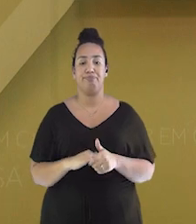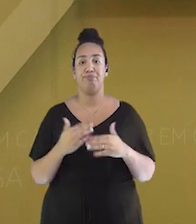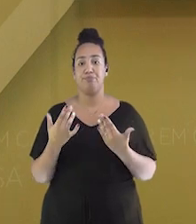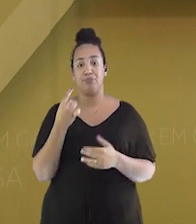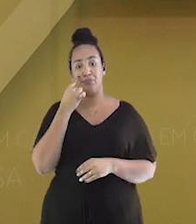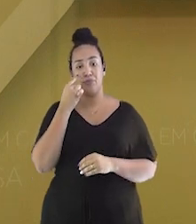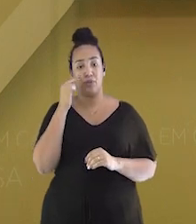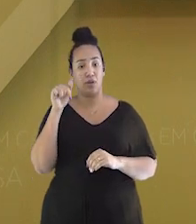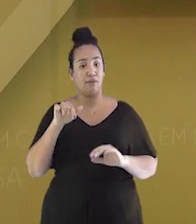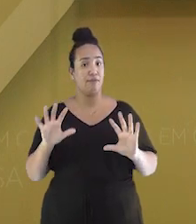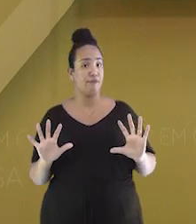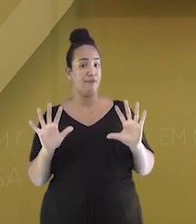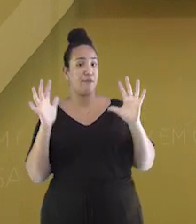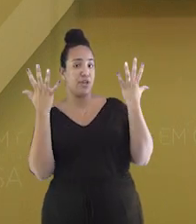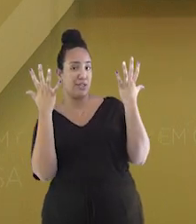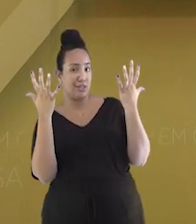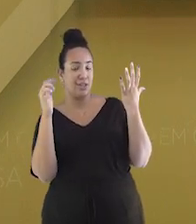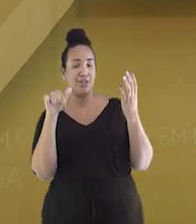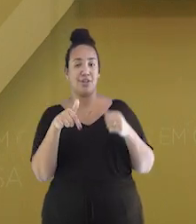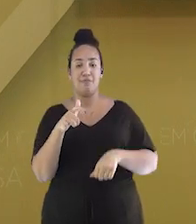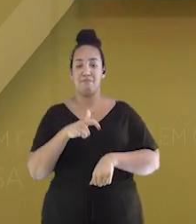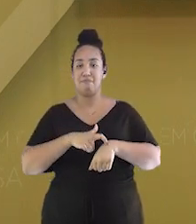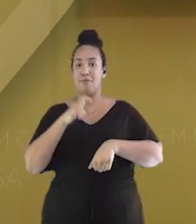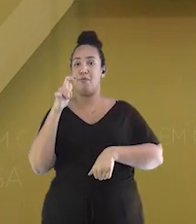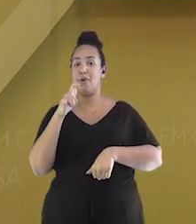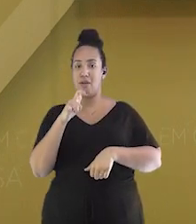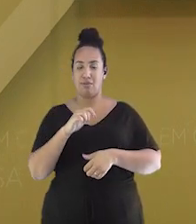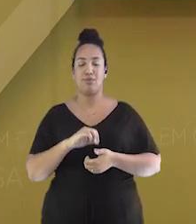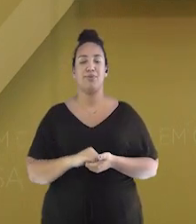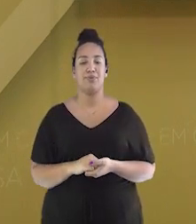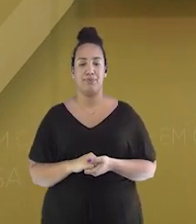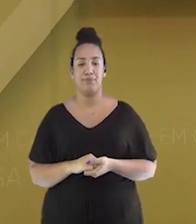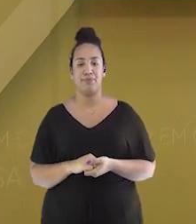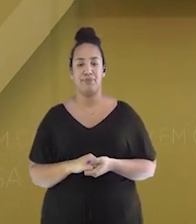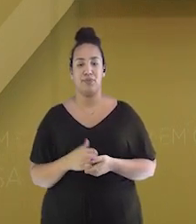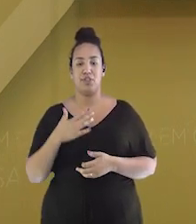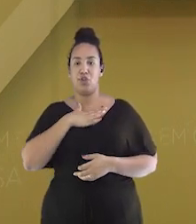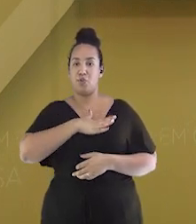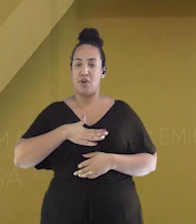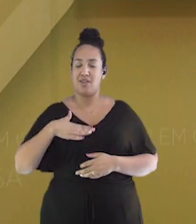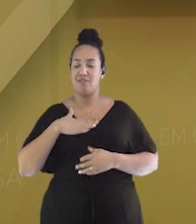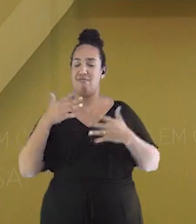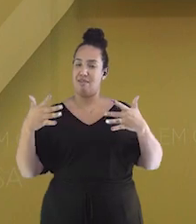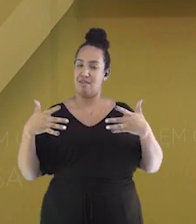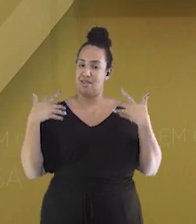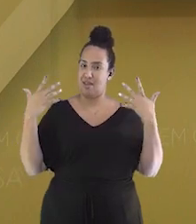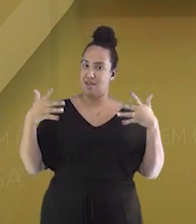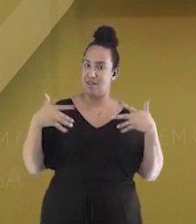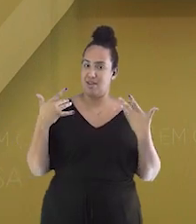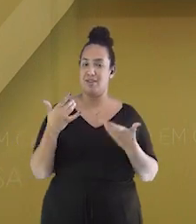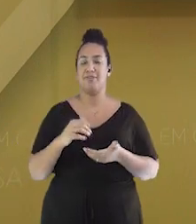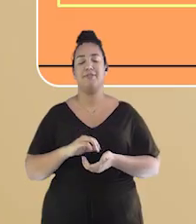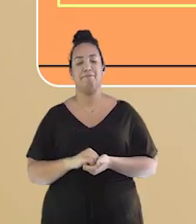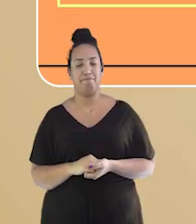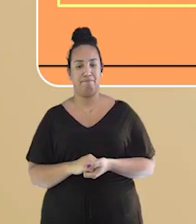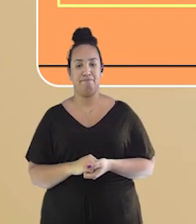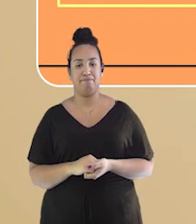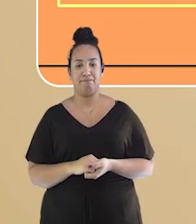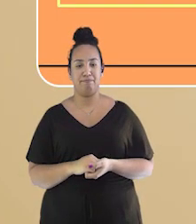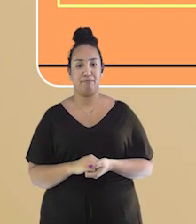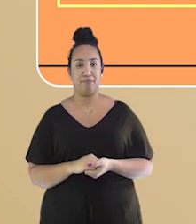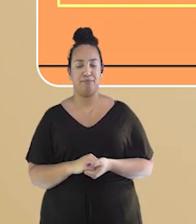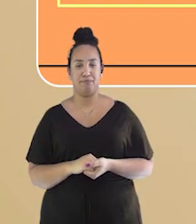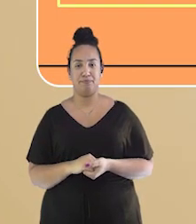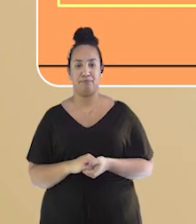festejo, nessa imagem retrata esse momento ali de gozo, de alegria por essa conquista.